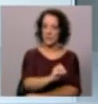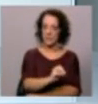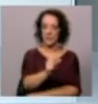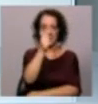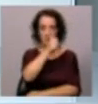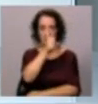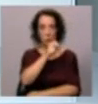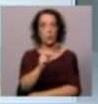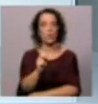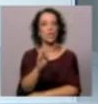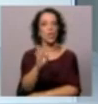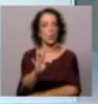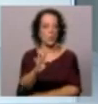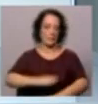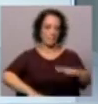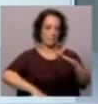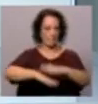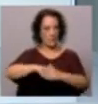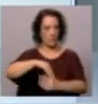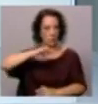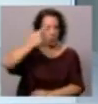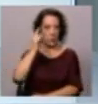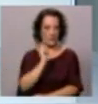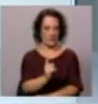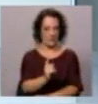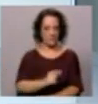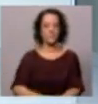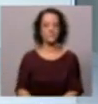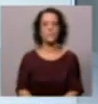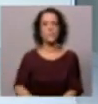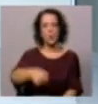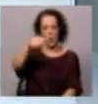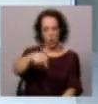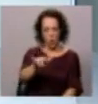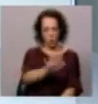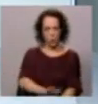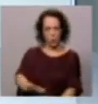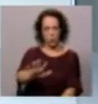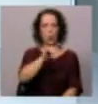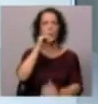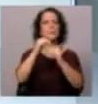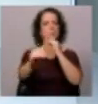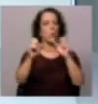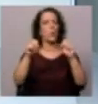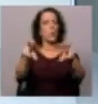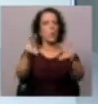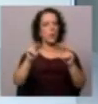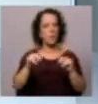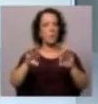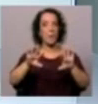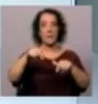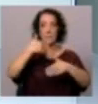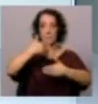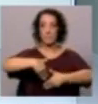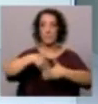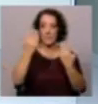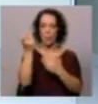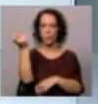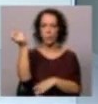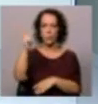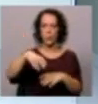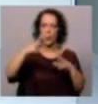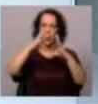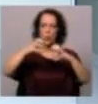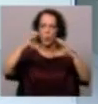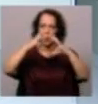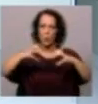com 34 graus, a temperatura mais elevada. Para a região sul, também um cenário de céu limpo, no entanto, agora durante a manhã, alguma nebulosidade baixa